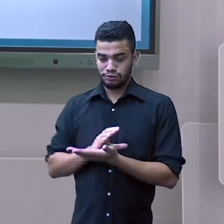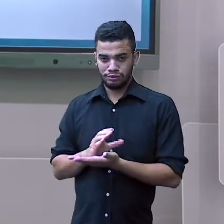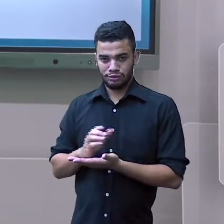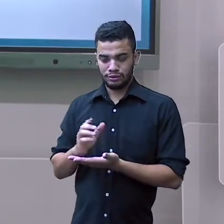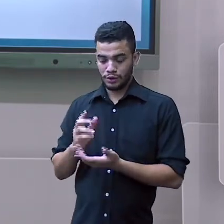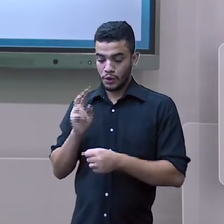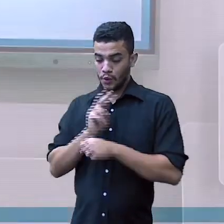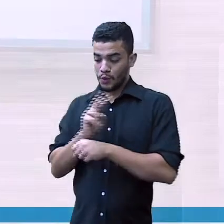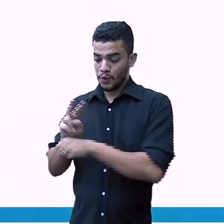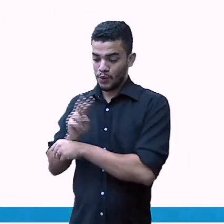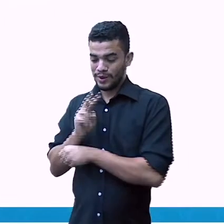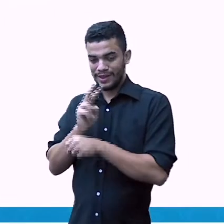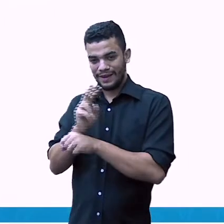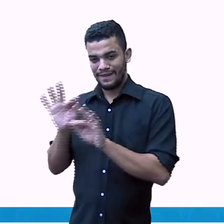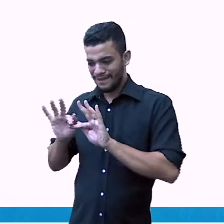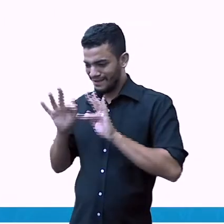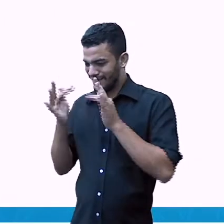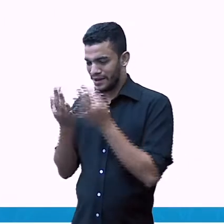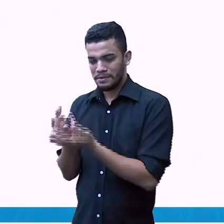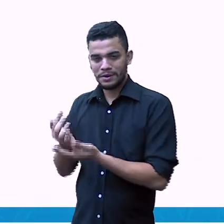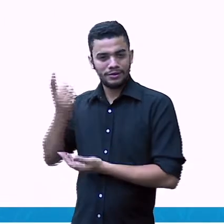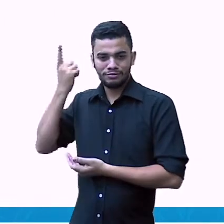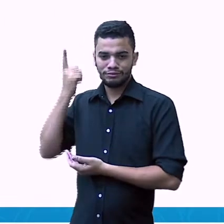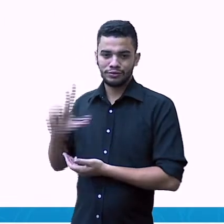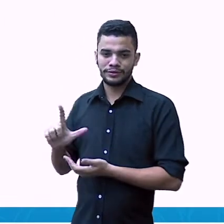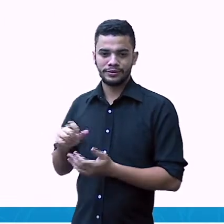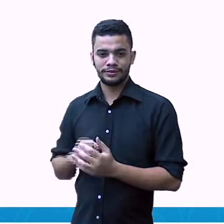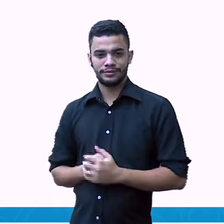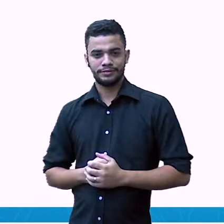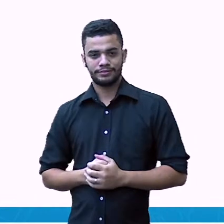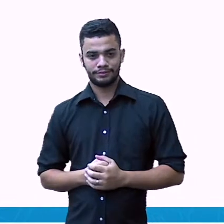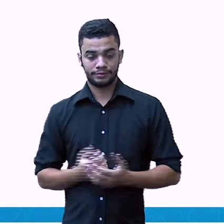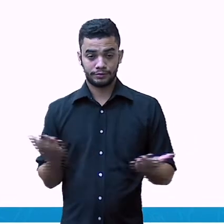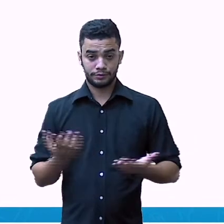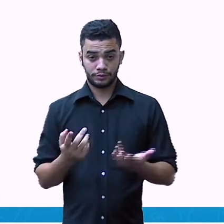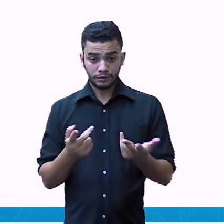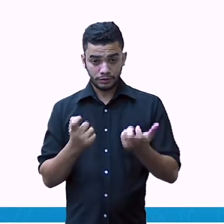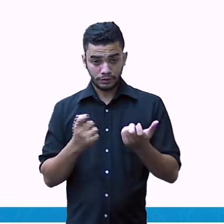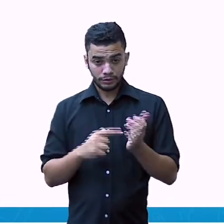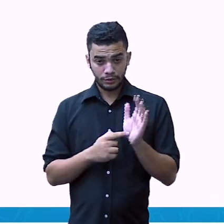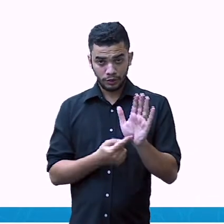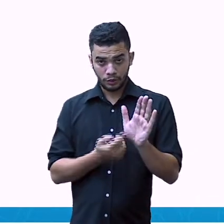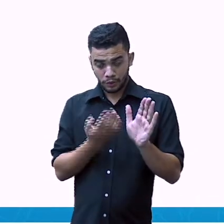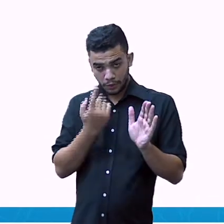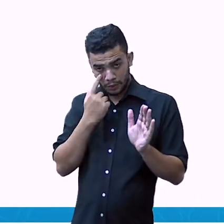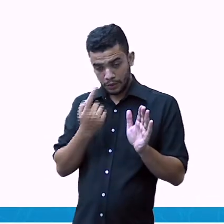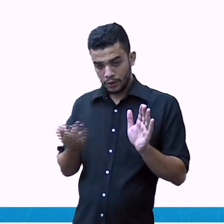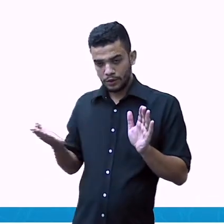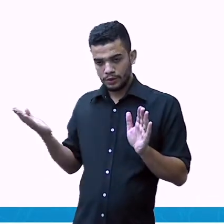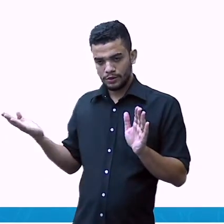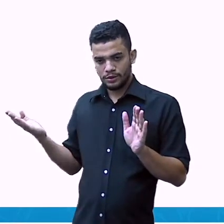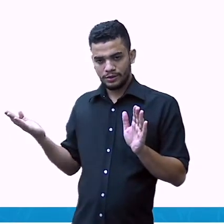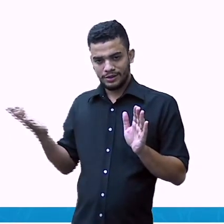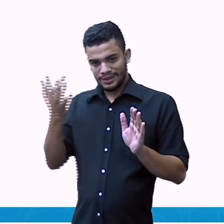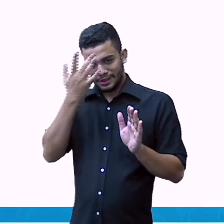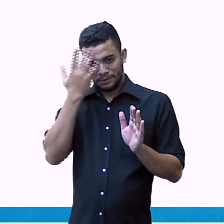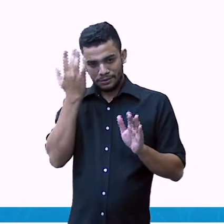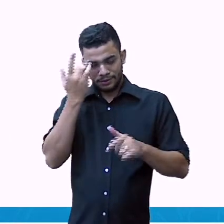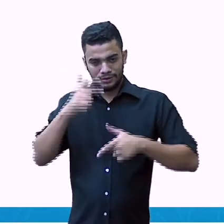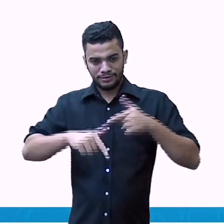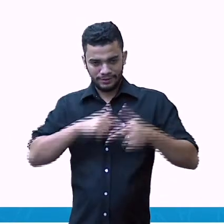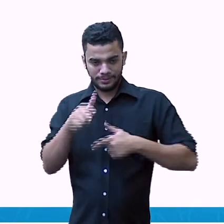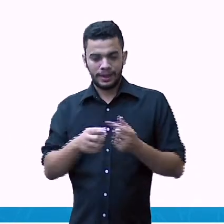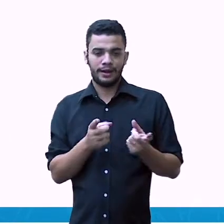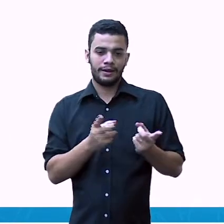Trabalho informal ainda, né? Subemprego, nós temos aqui um exemplo, ambulante, aqueles que passam na